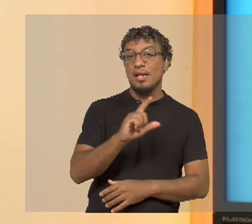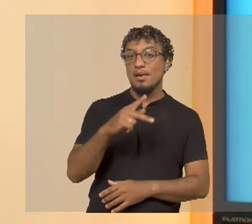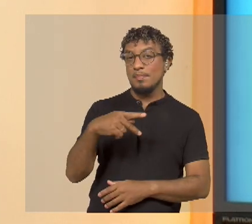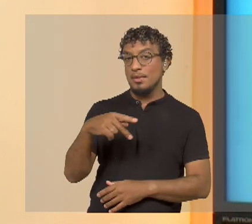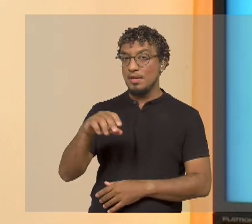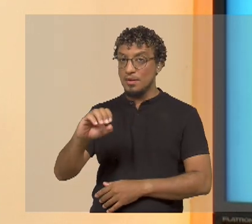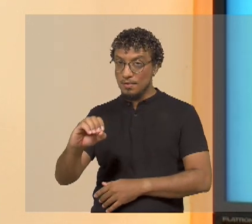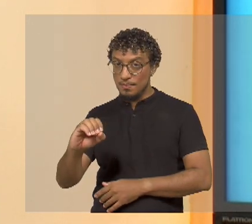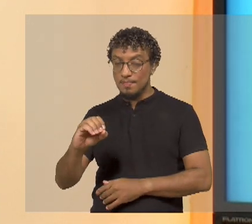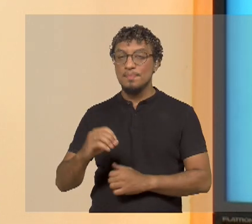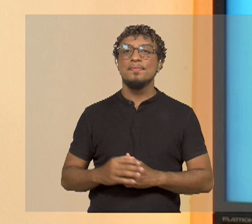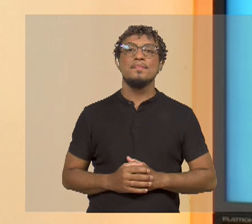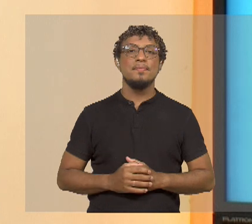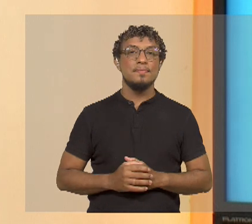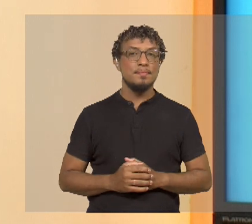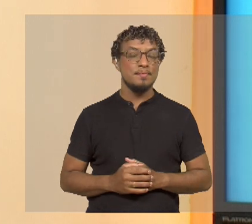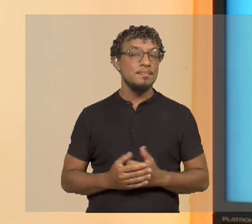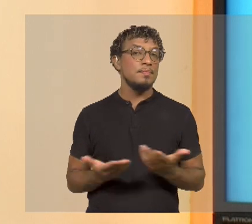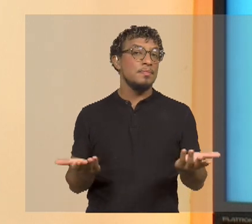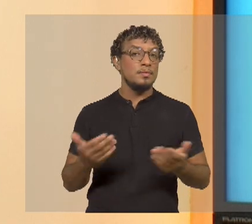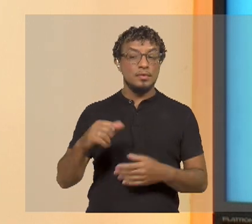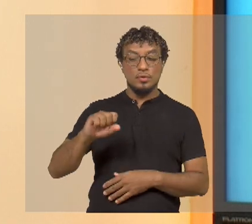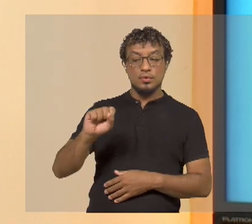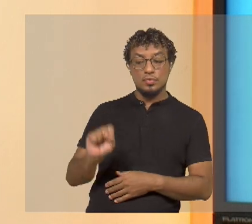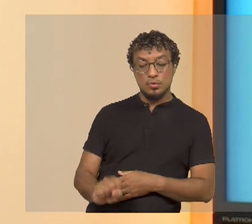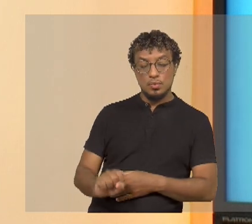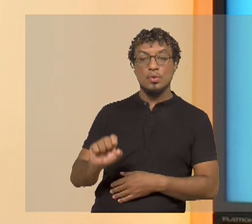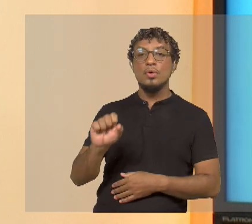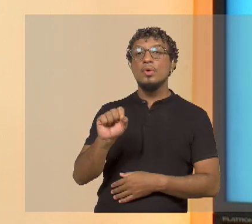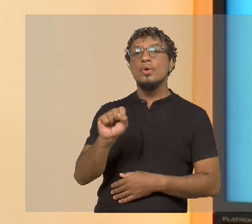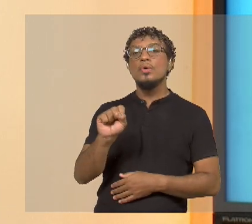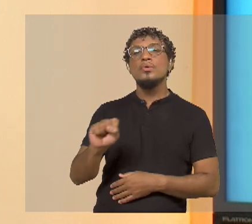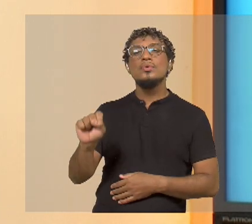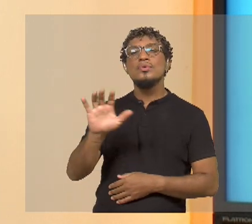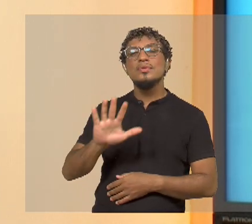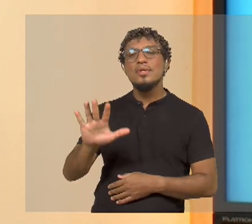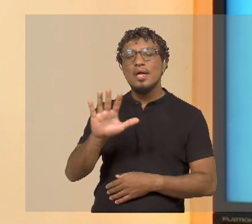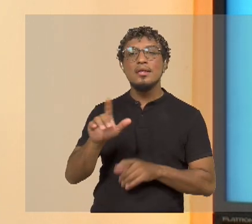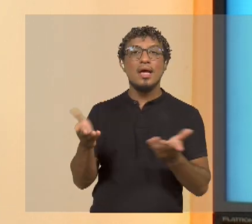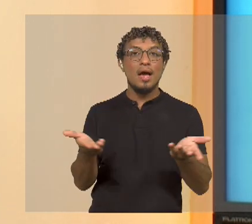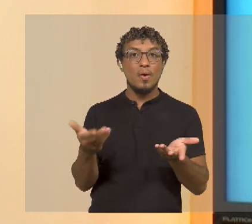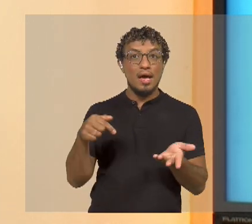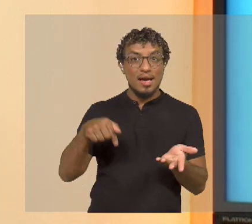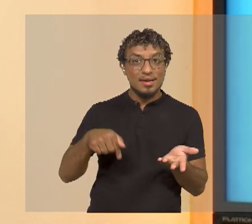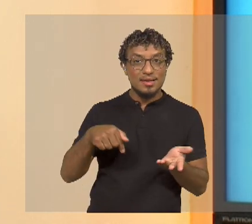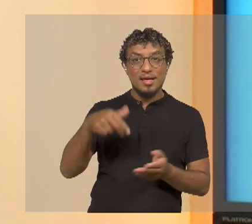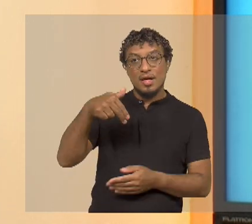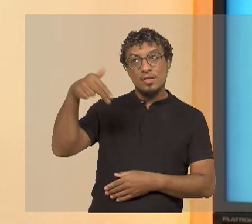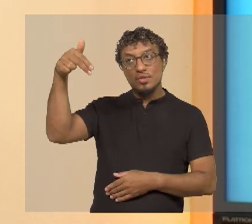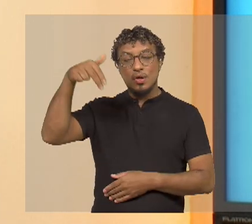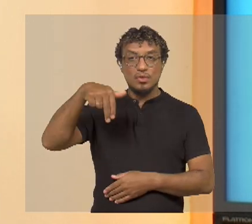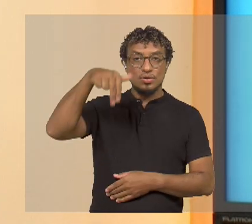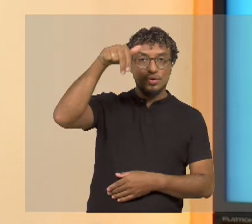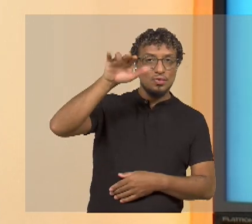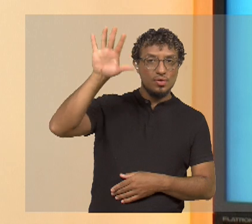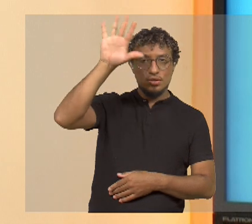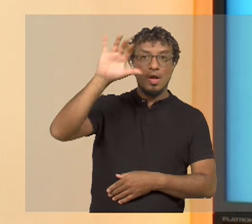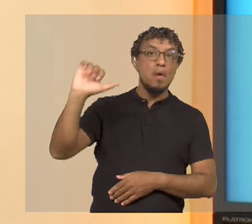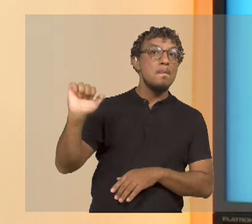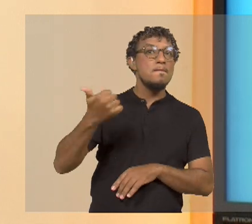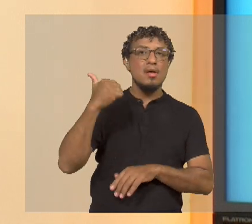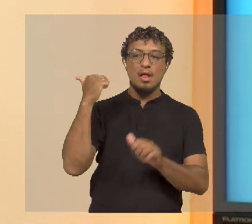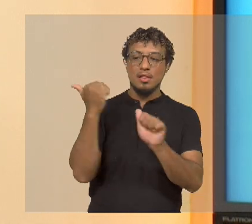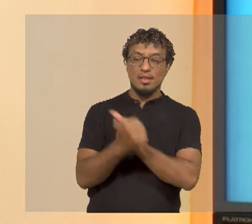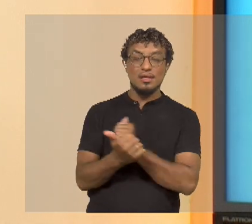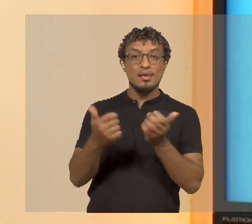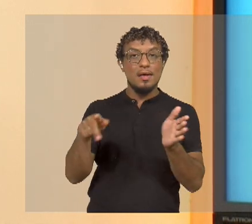Peso Olímpico, LPO, saiu da região sul e sudeste para acontecer aqui, no norte e nordeste. Os melhores atletas do Brasil estão